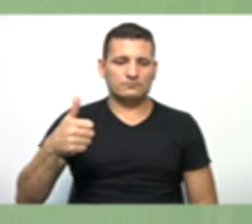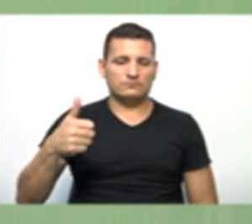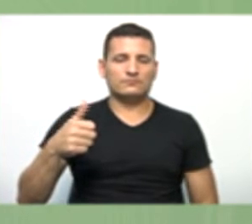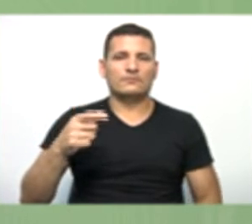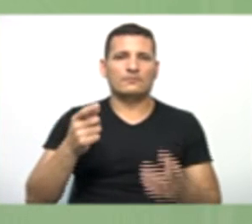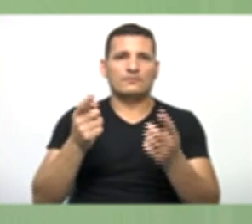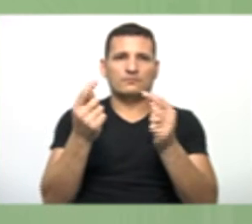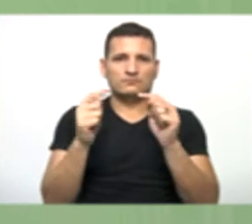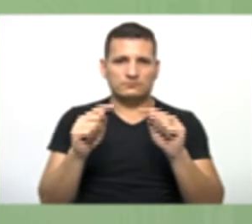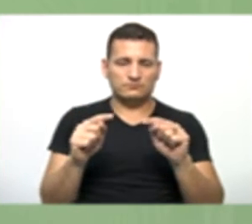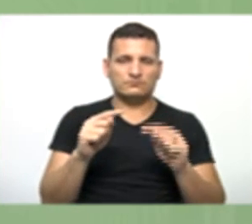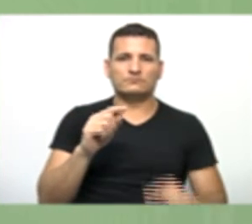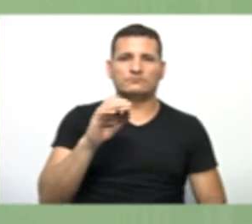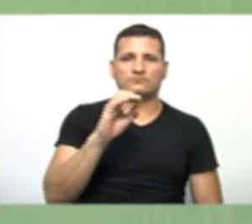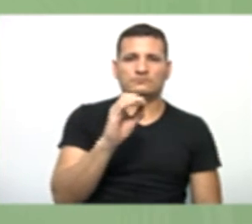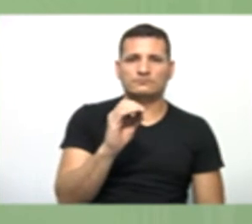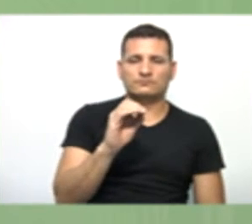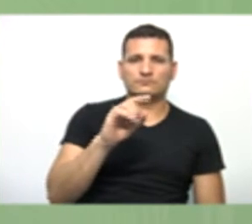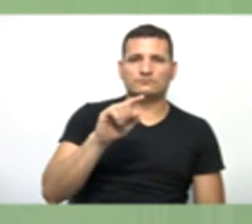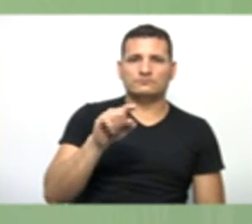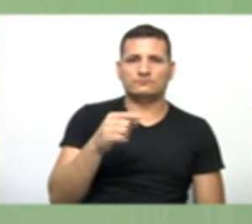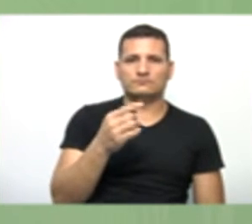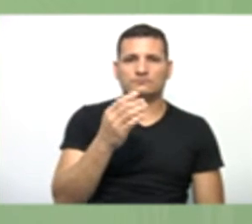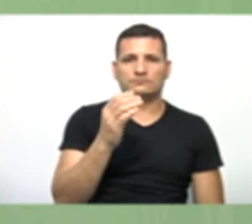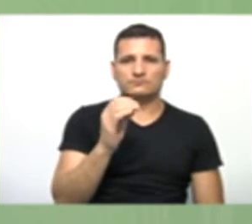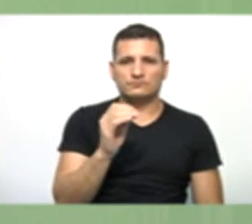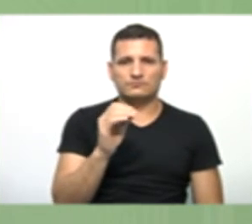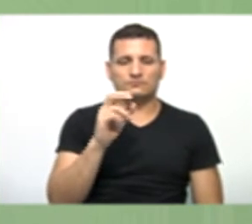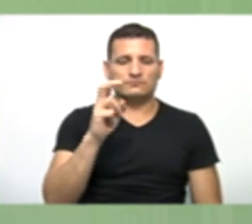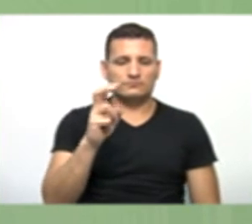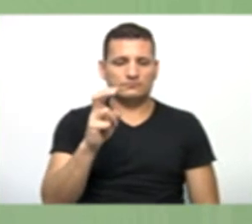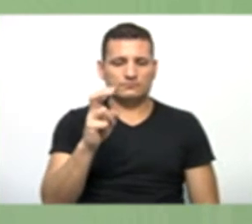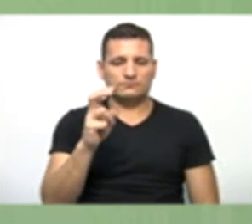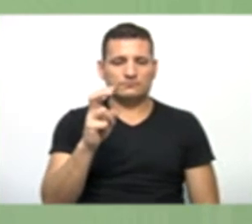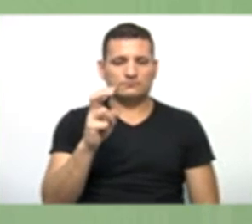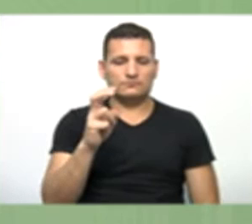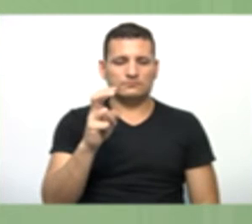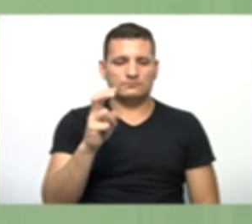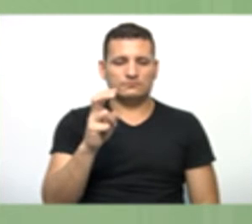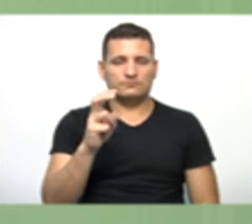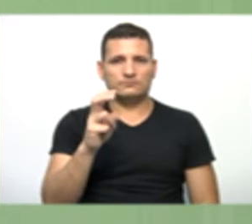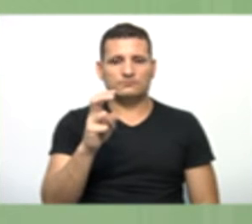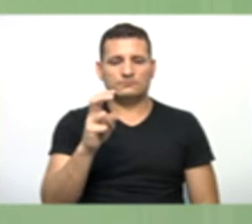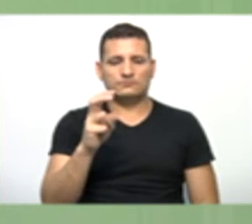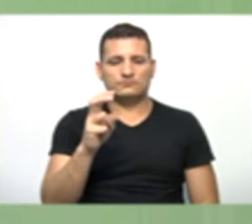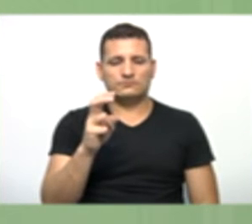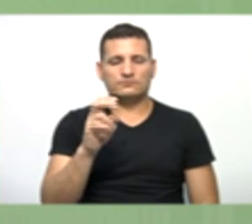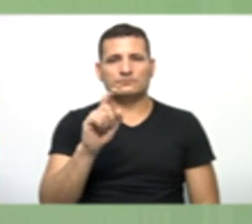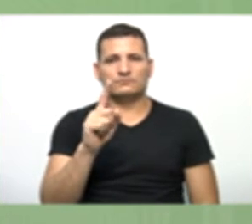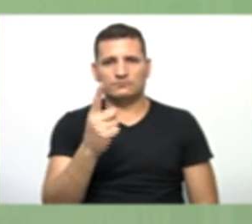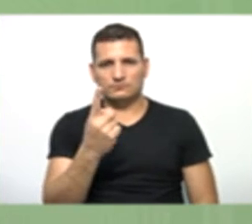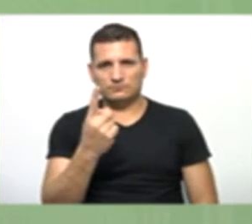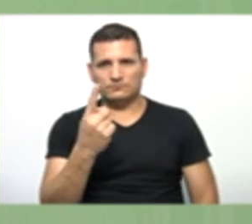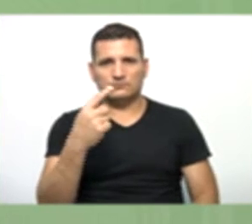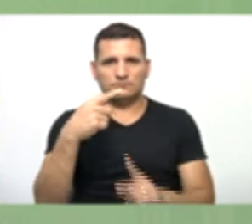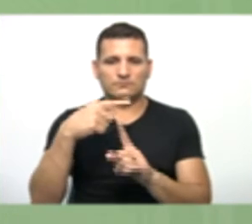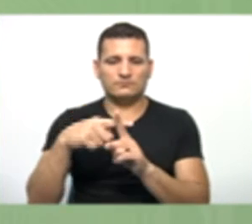Embaixo eu vou ter ali o 0,05 que multiplica 1 mais